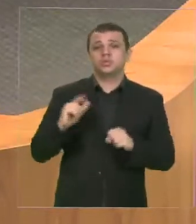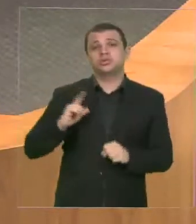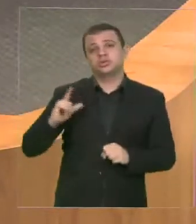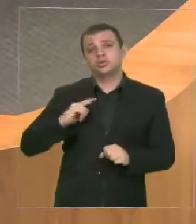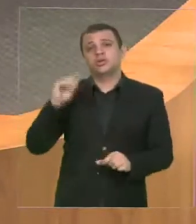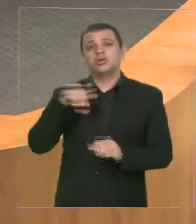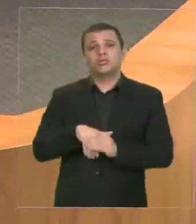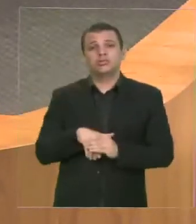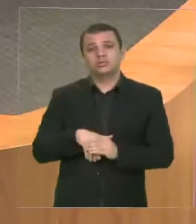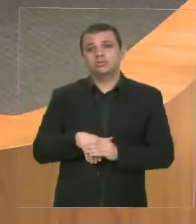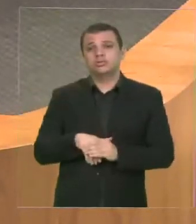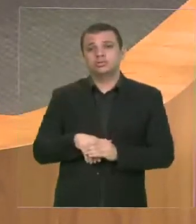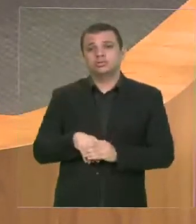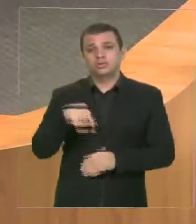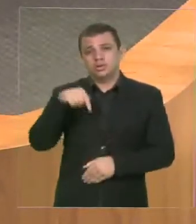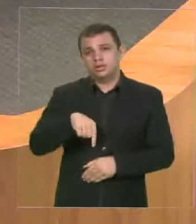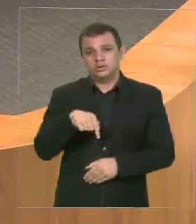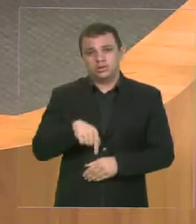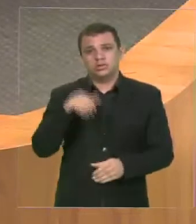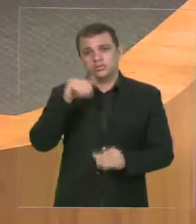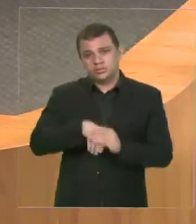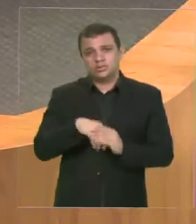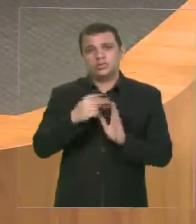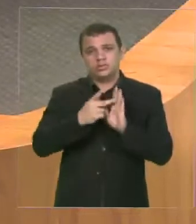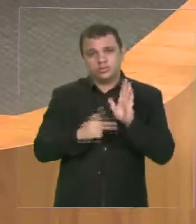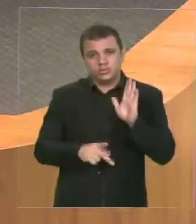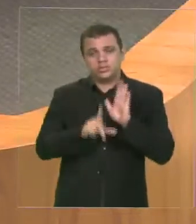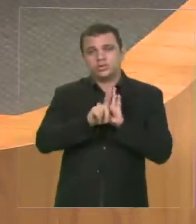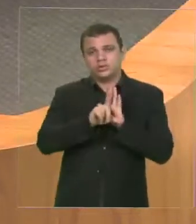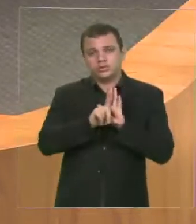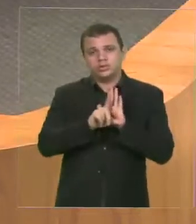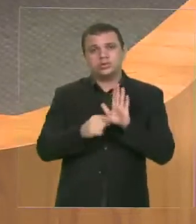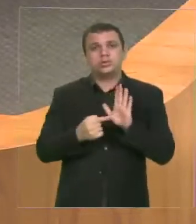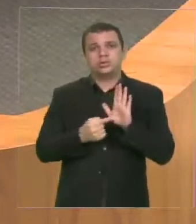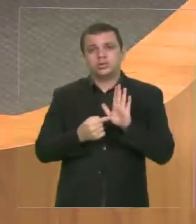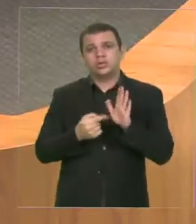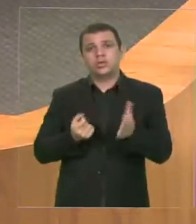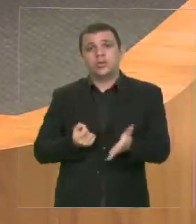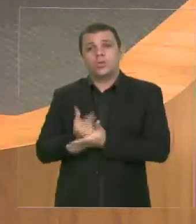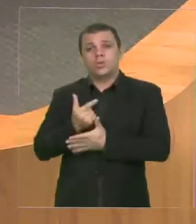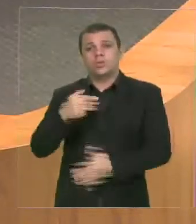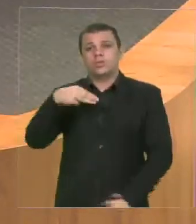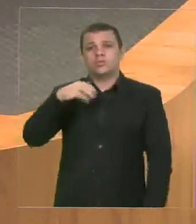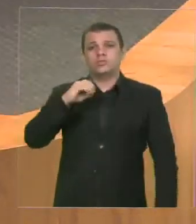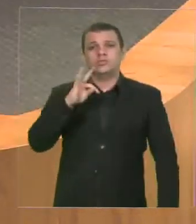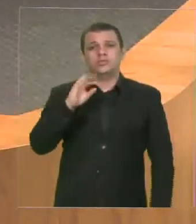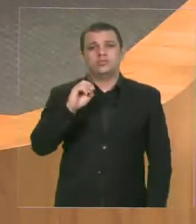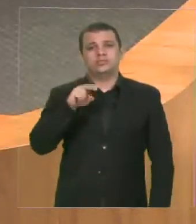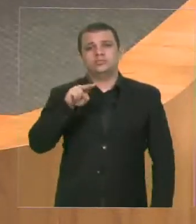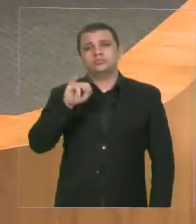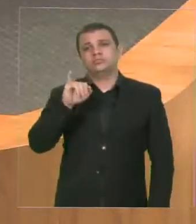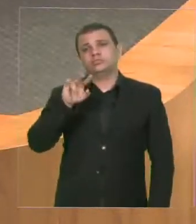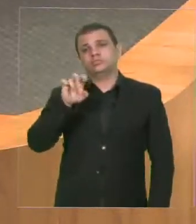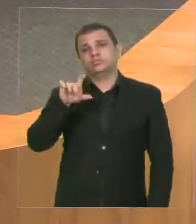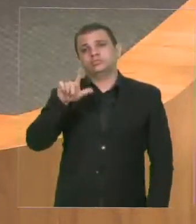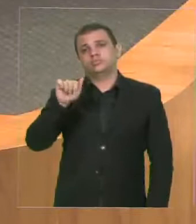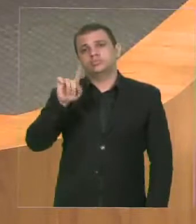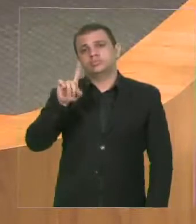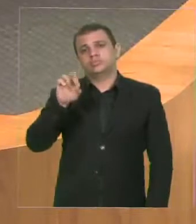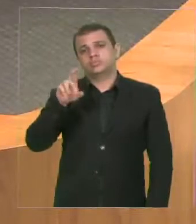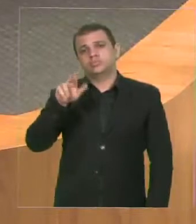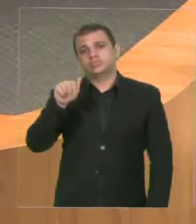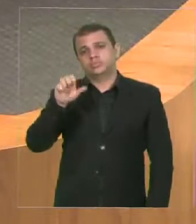possamos votar aqui um projeto de lei para comprar motoniveladoras que serão entregues